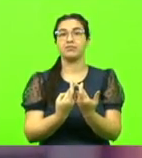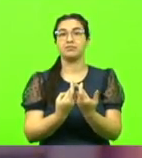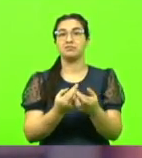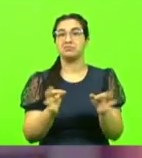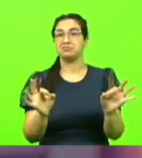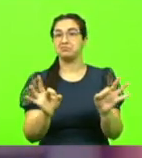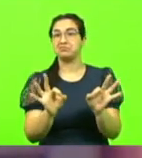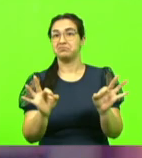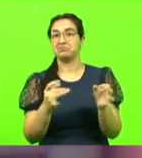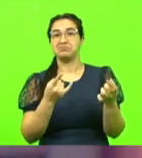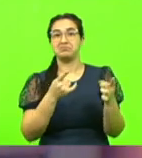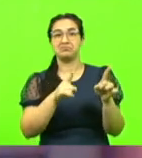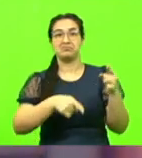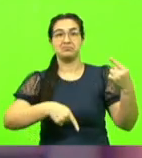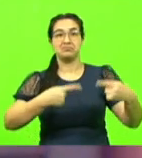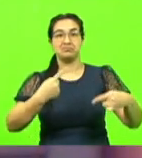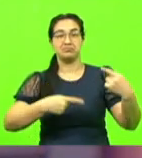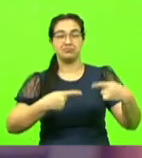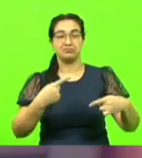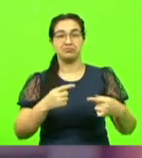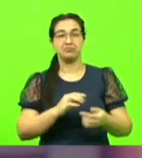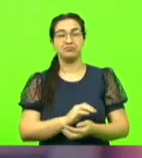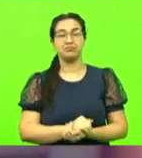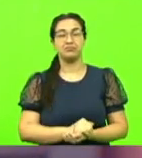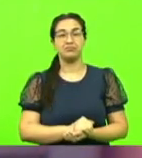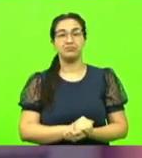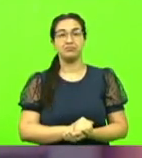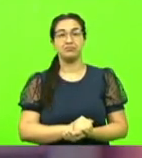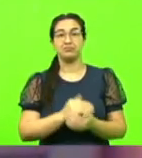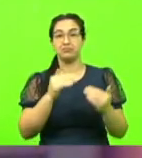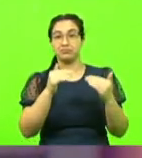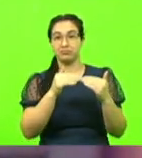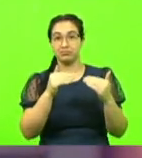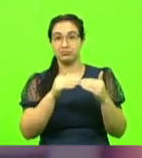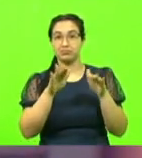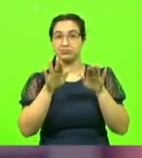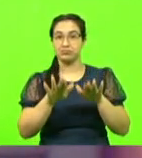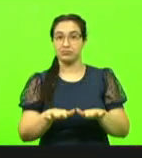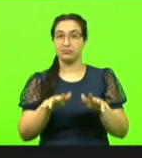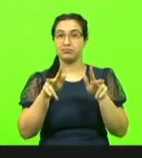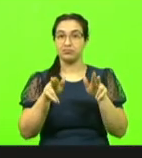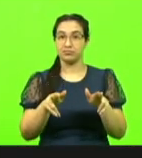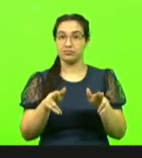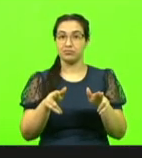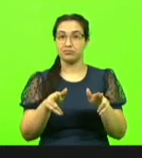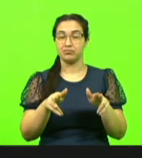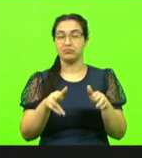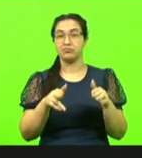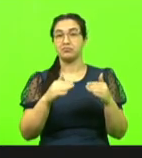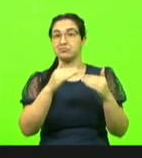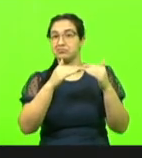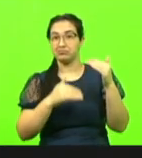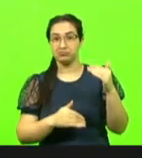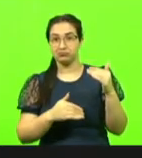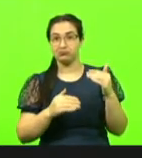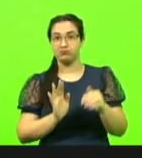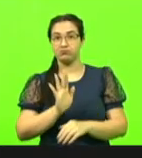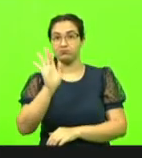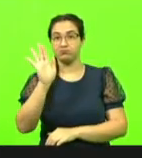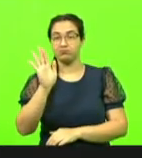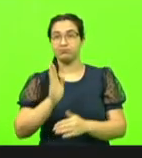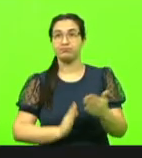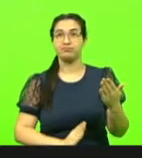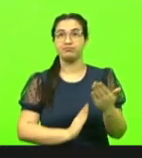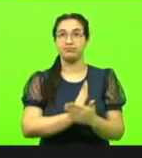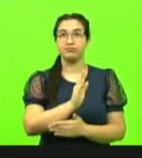quem queira discutir em deliberação. Quem concorda, permaneça como está, quem discorda, se manifeste. Aprovado a